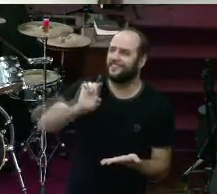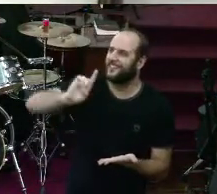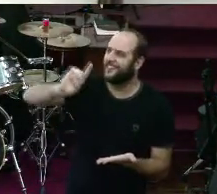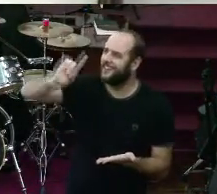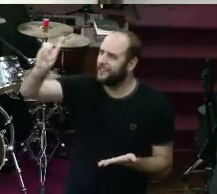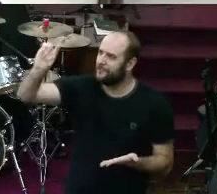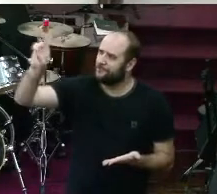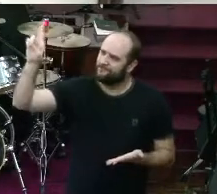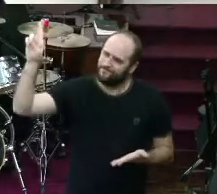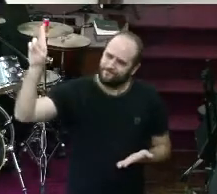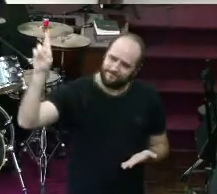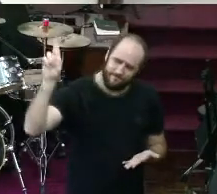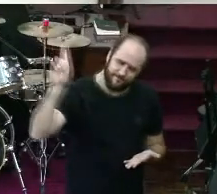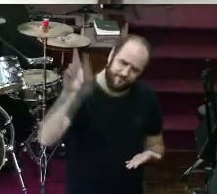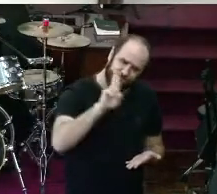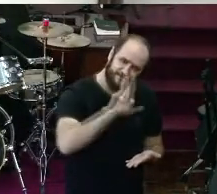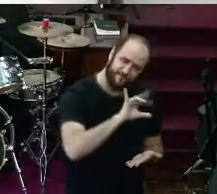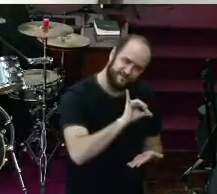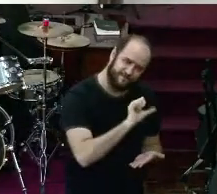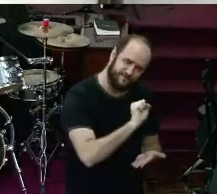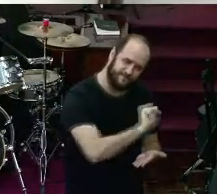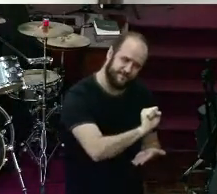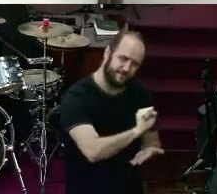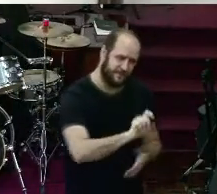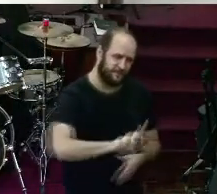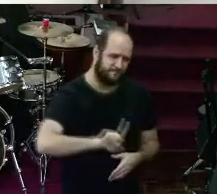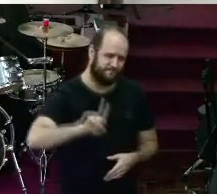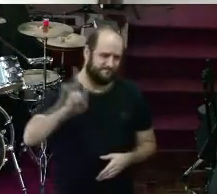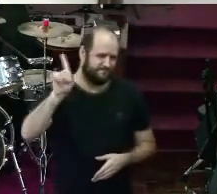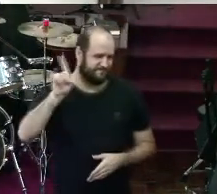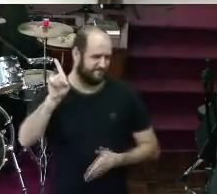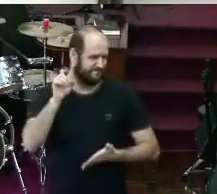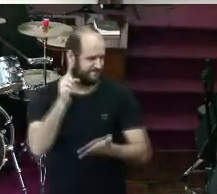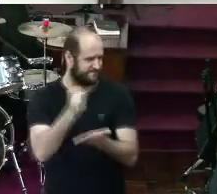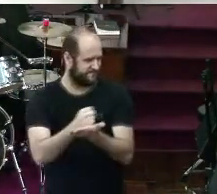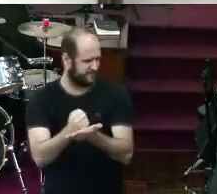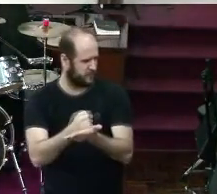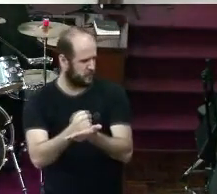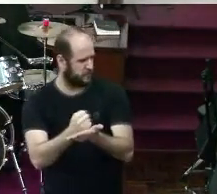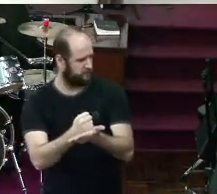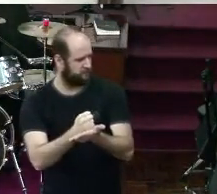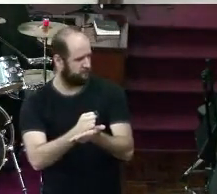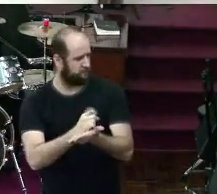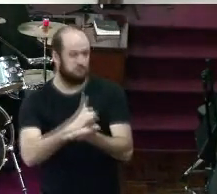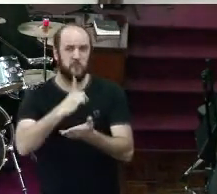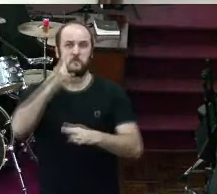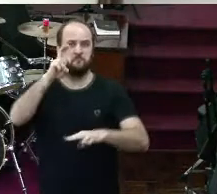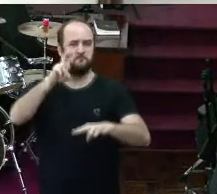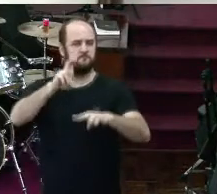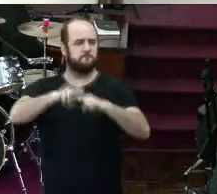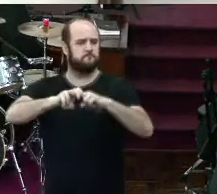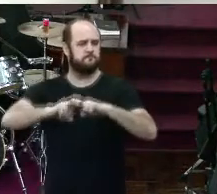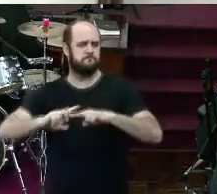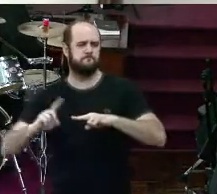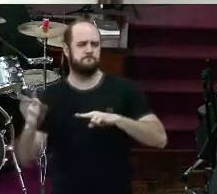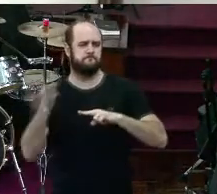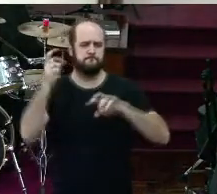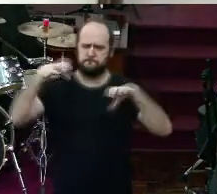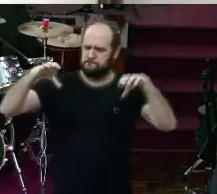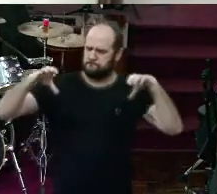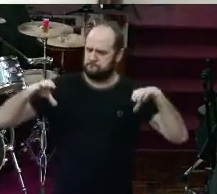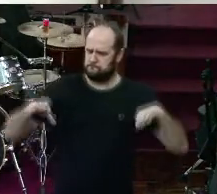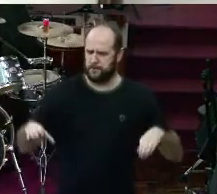para Isaías: eu estou no controle, Isaías. Eu estou assentado no meu alto e sublime trono.